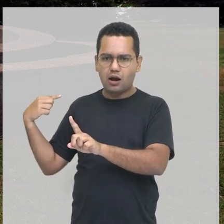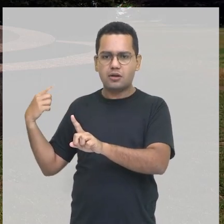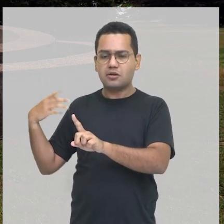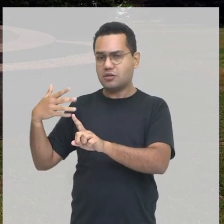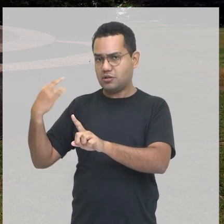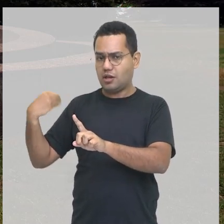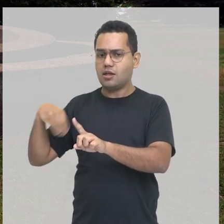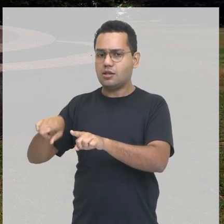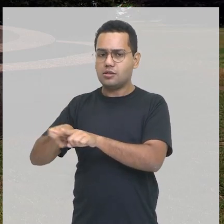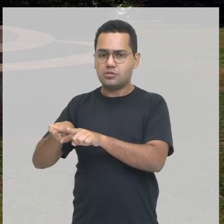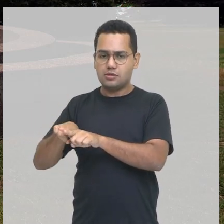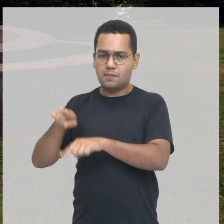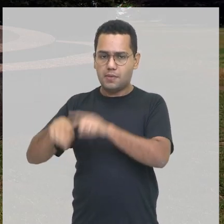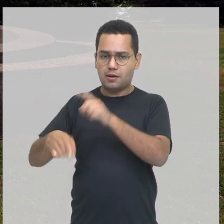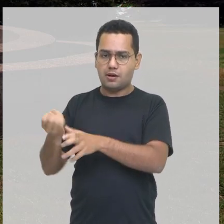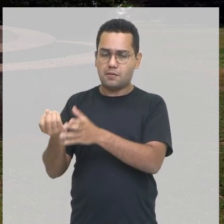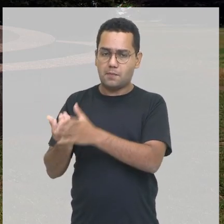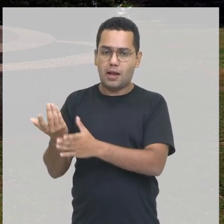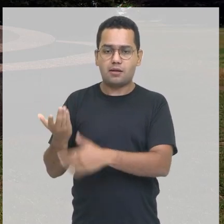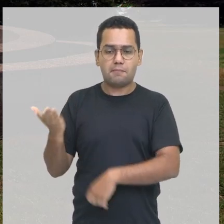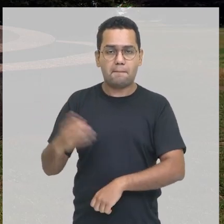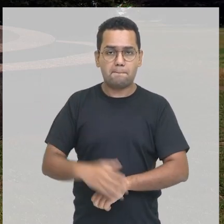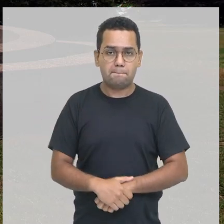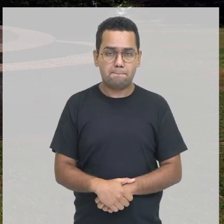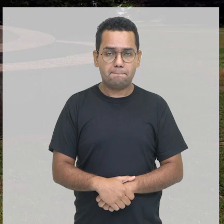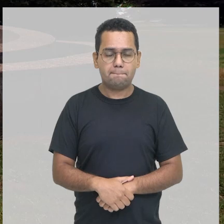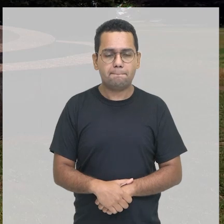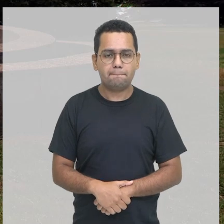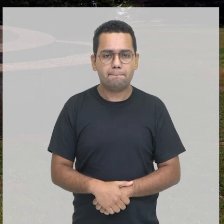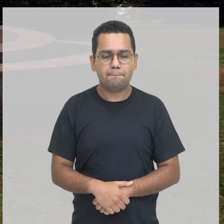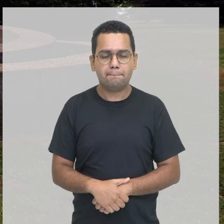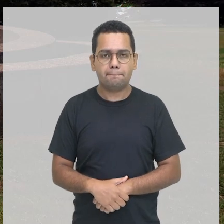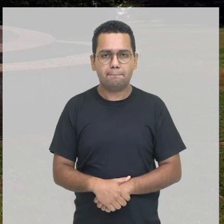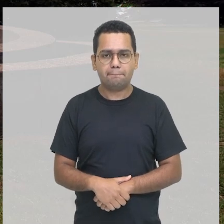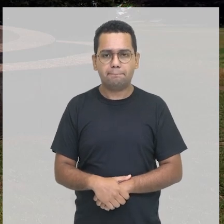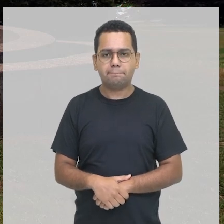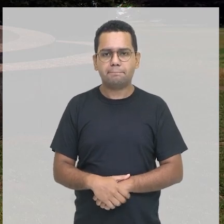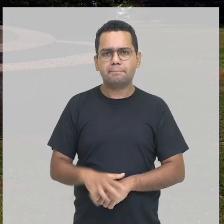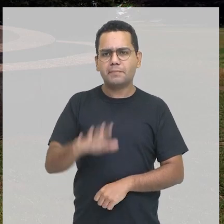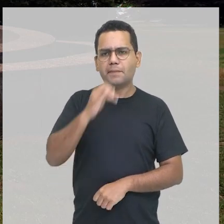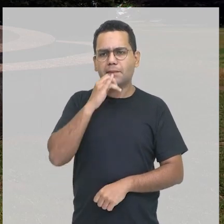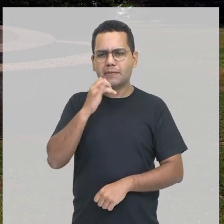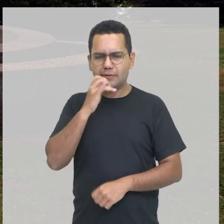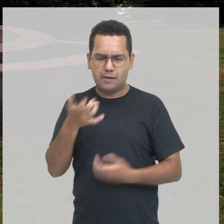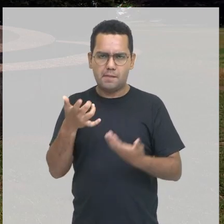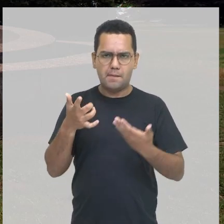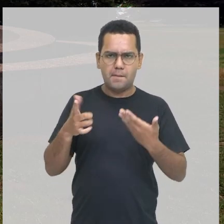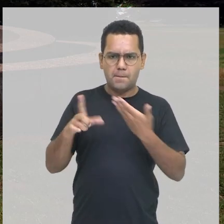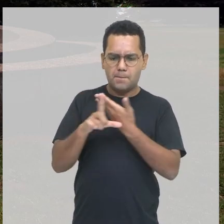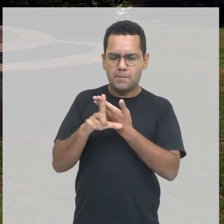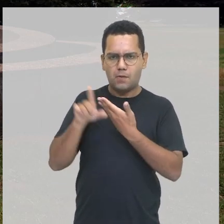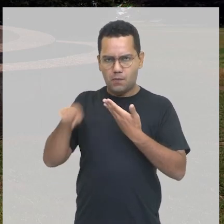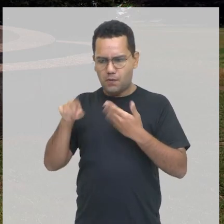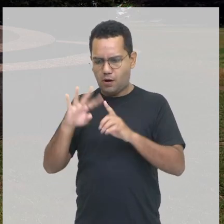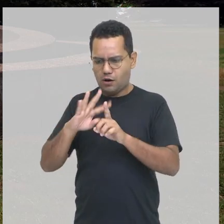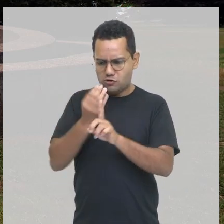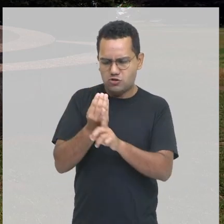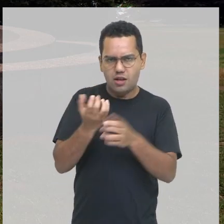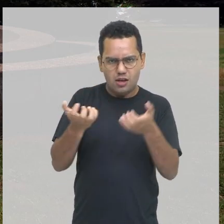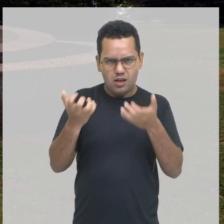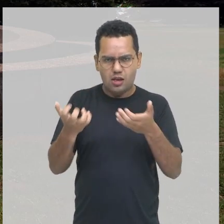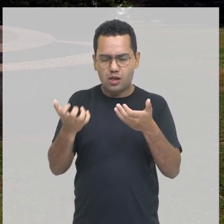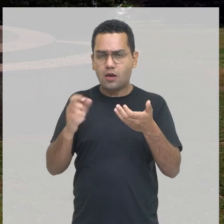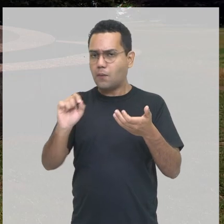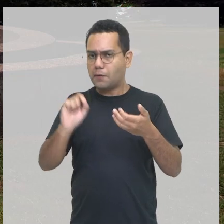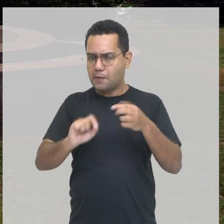na escultura, o artista ele não está interessado em produzir a realidade, ele está